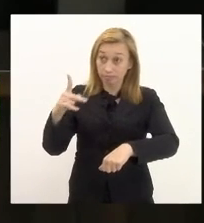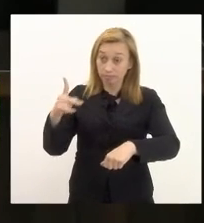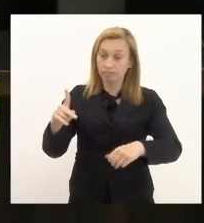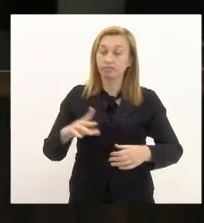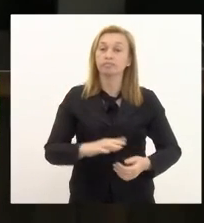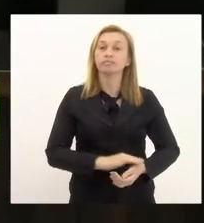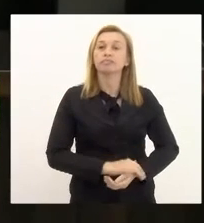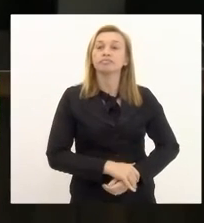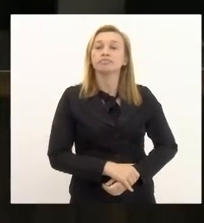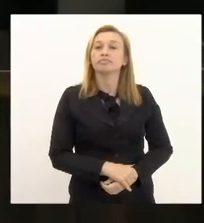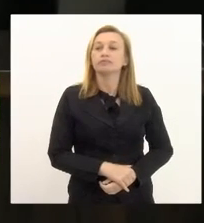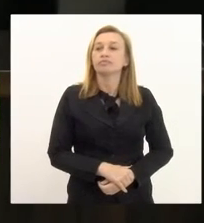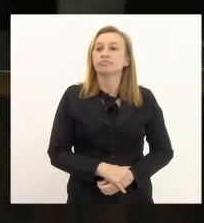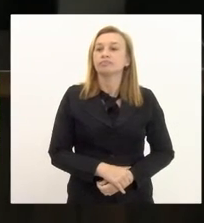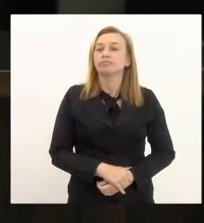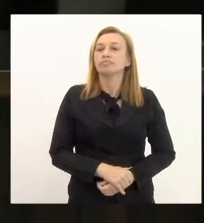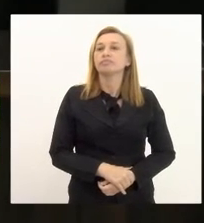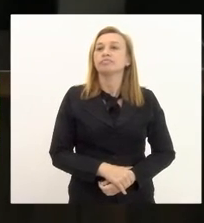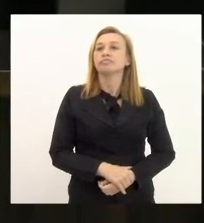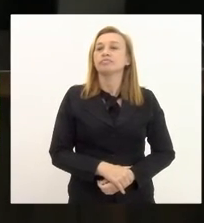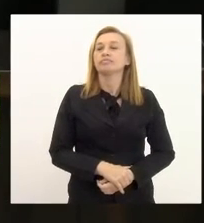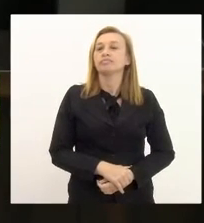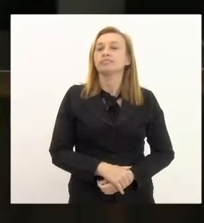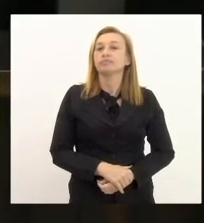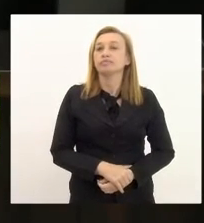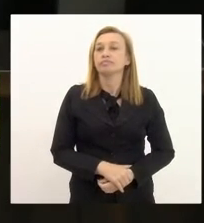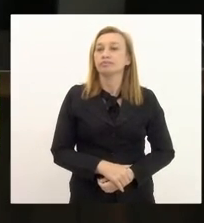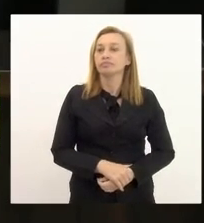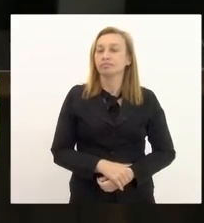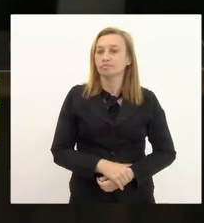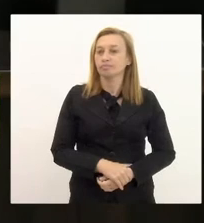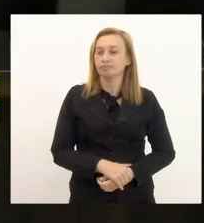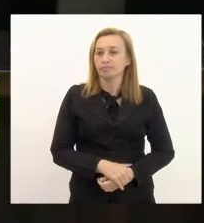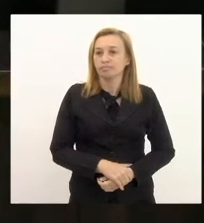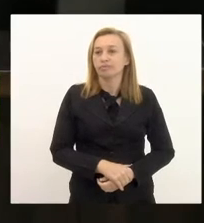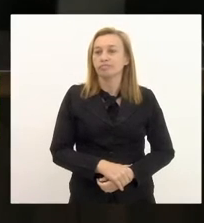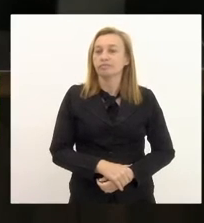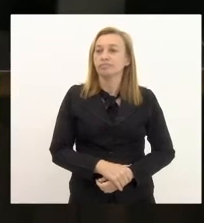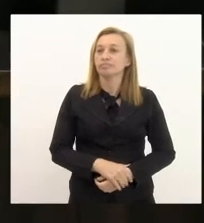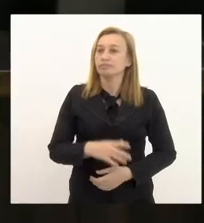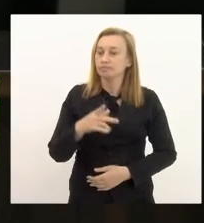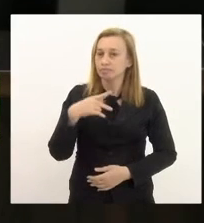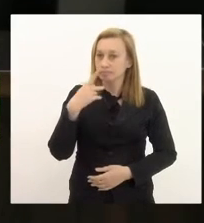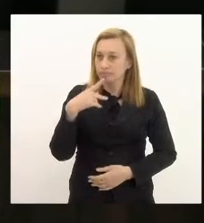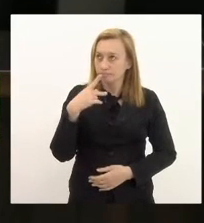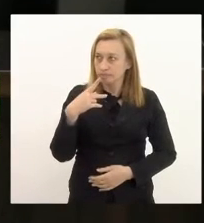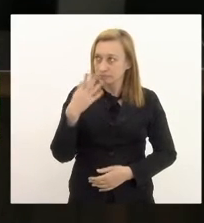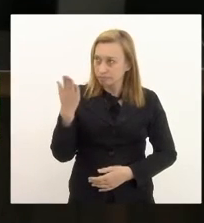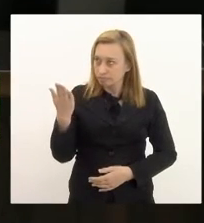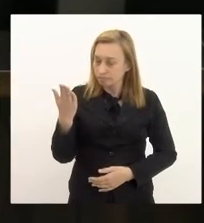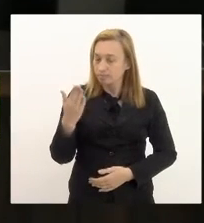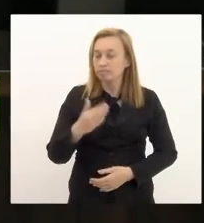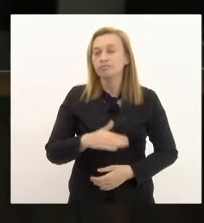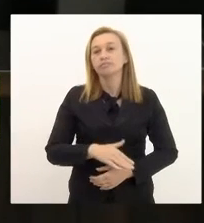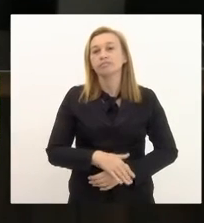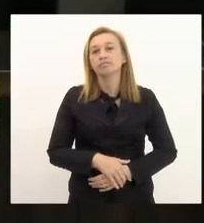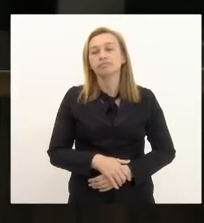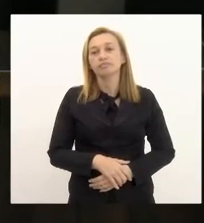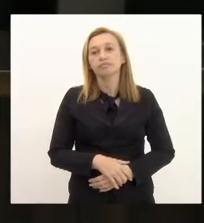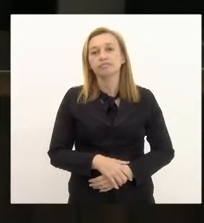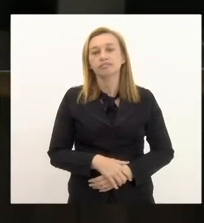disponível e eu engrosso o seu pleito do deputado da marca a voz